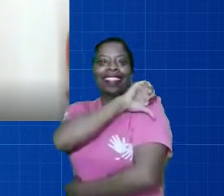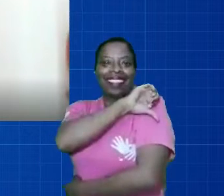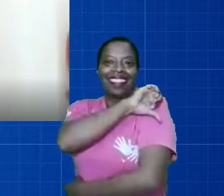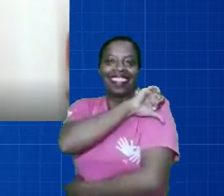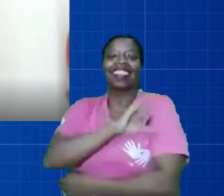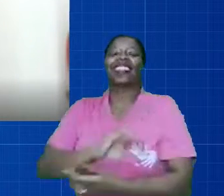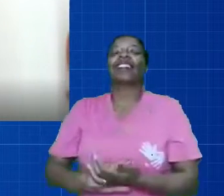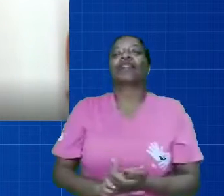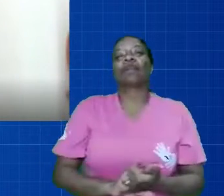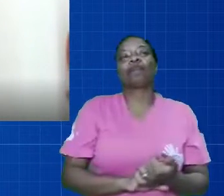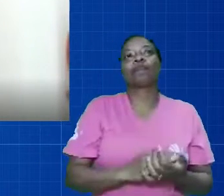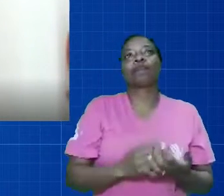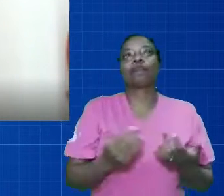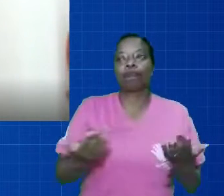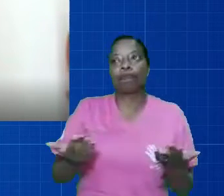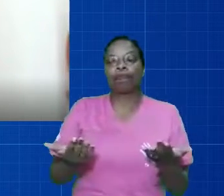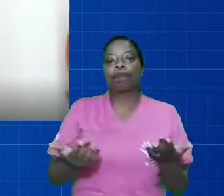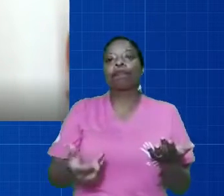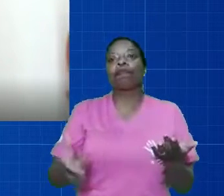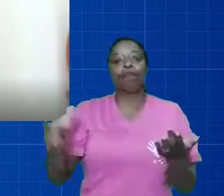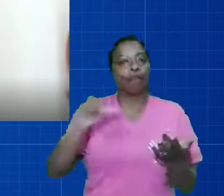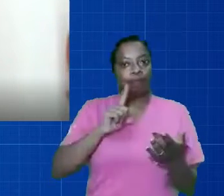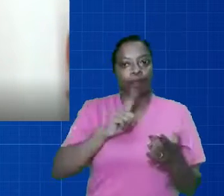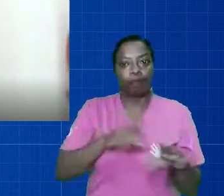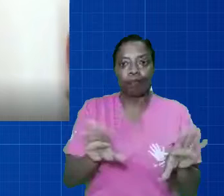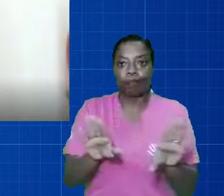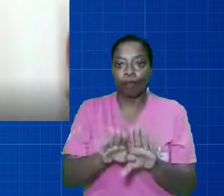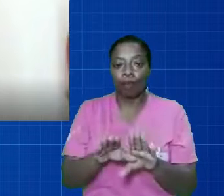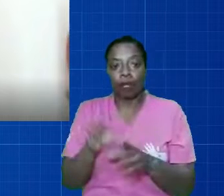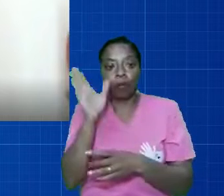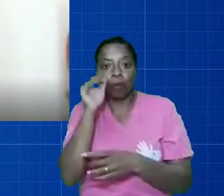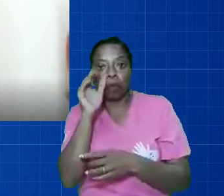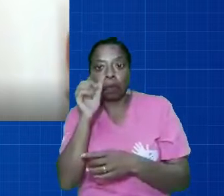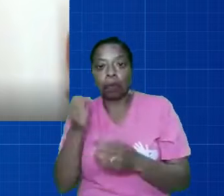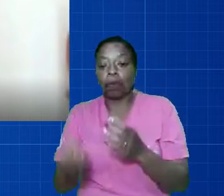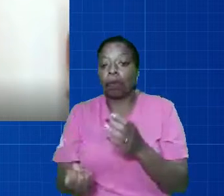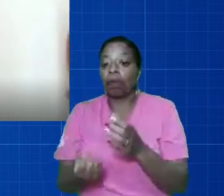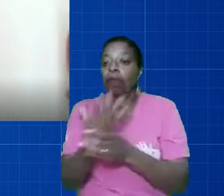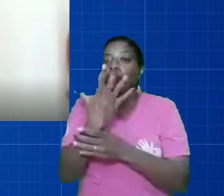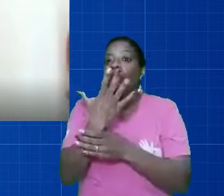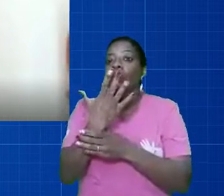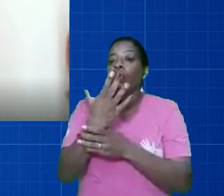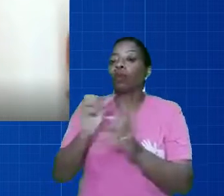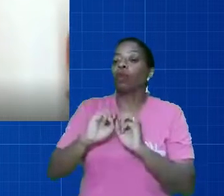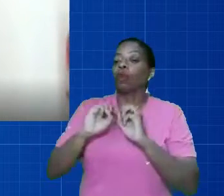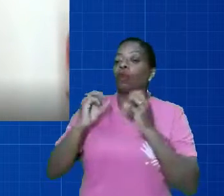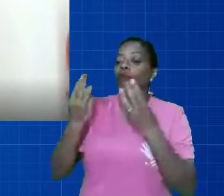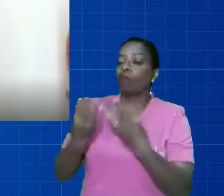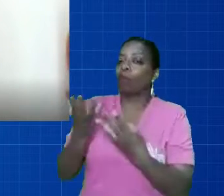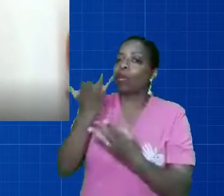fazer oficina para crianças menores, né? Então, a gente fez um movimento de fazer